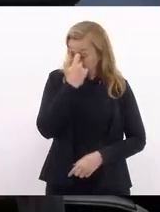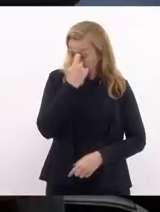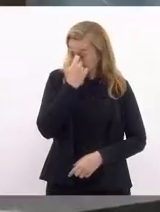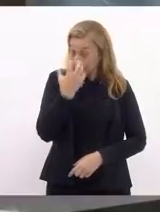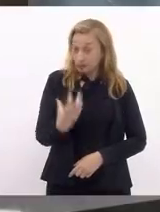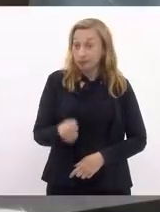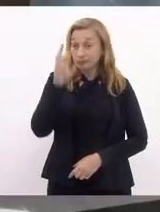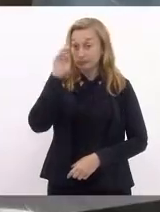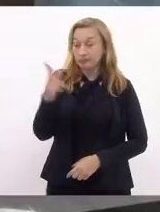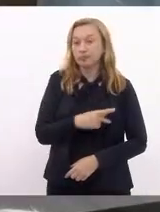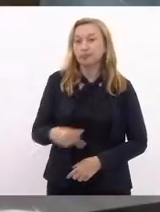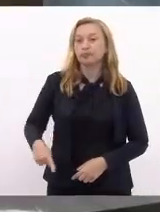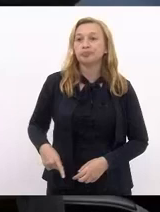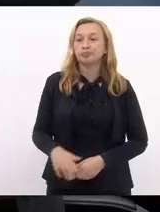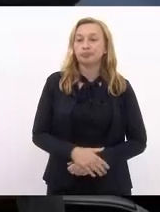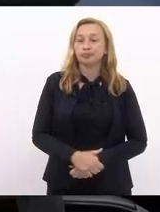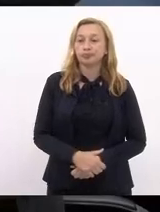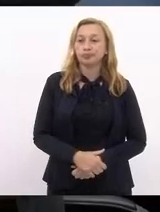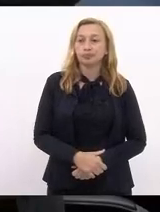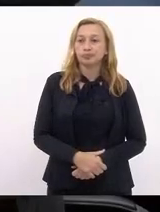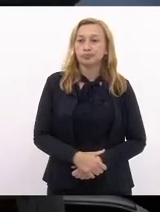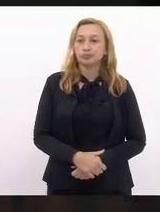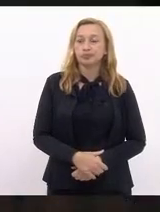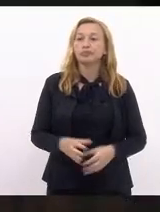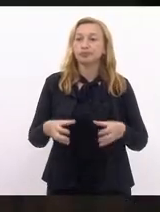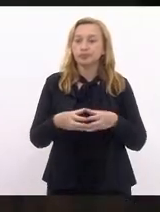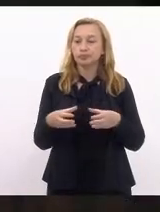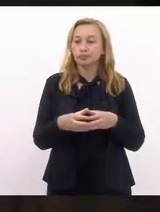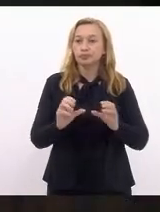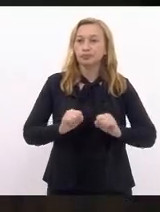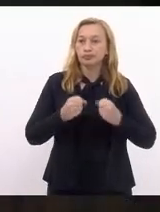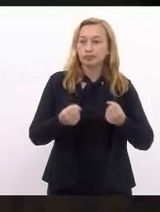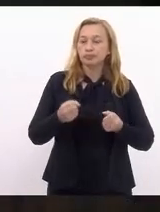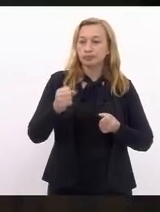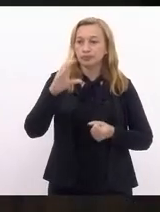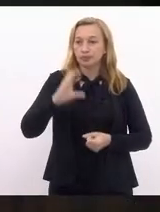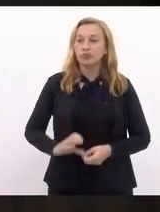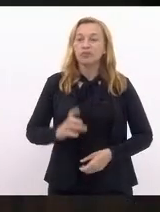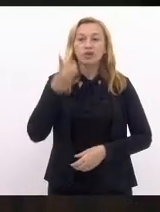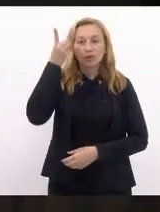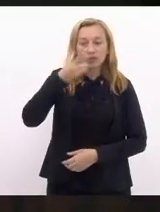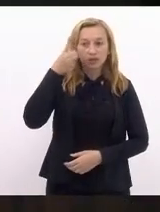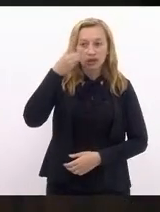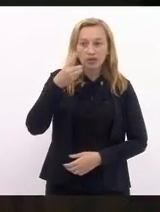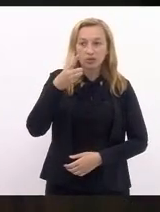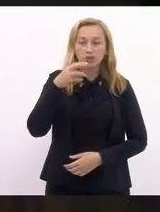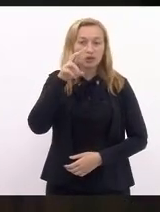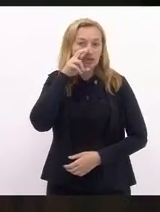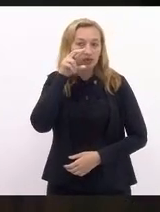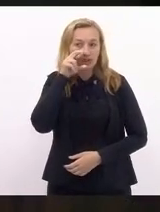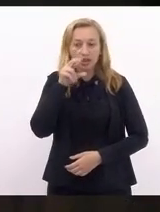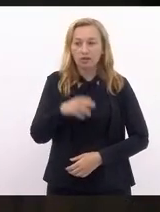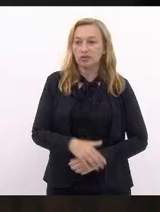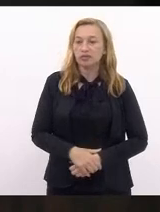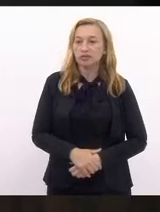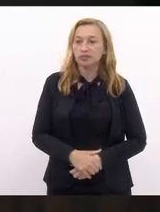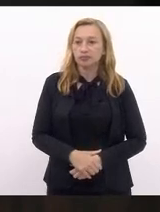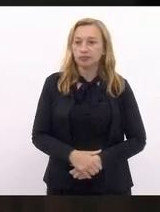é favorável presidente e pela comissão de Defesa Civil do deputado rosenverg Reis